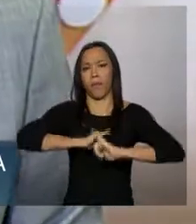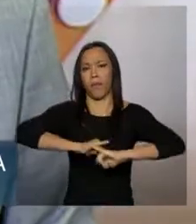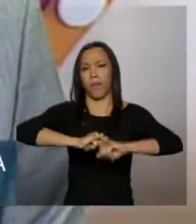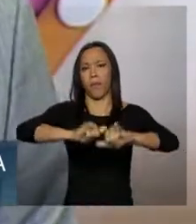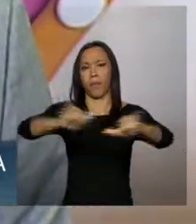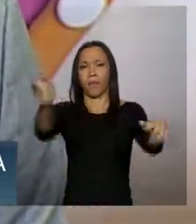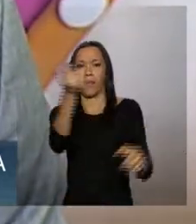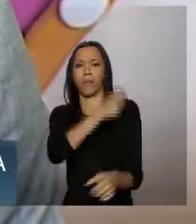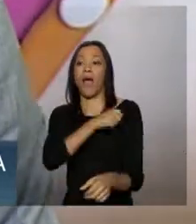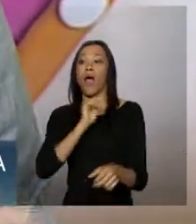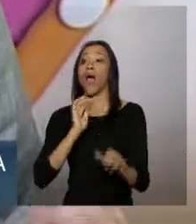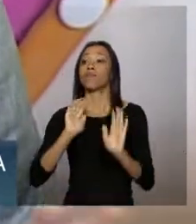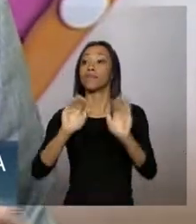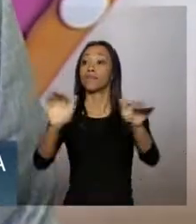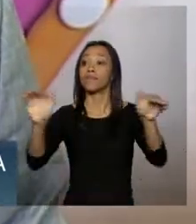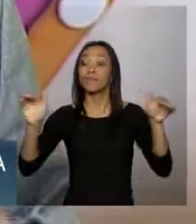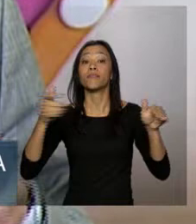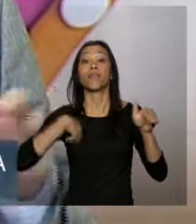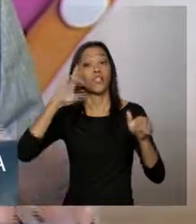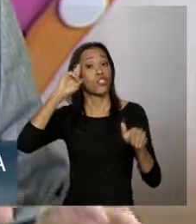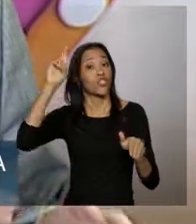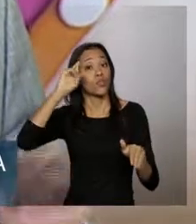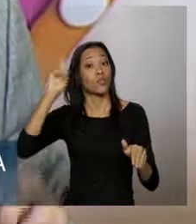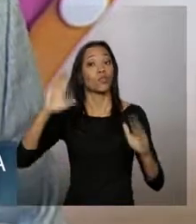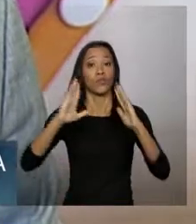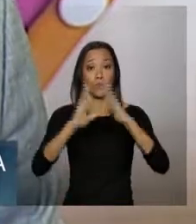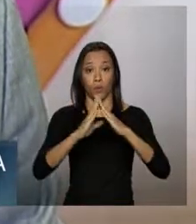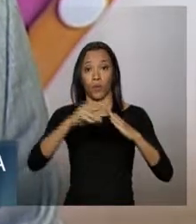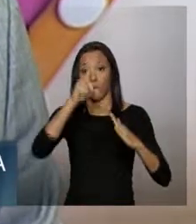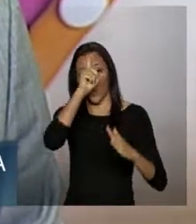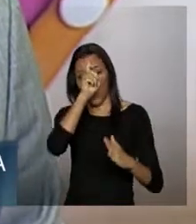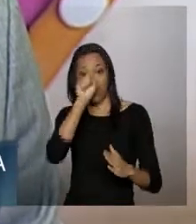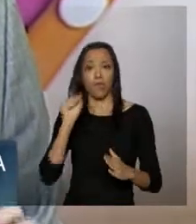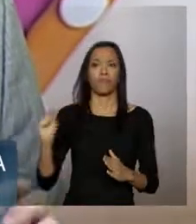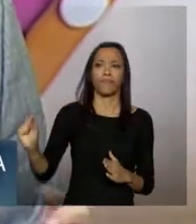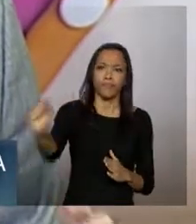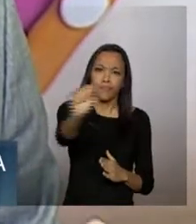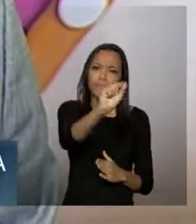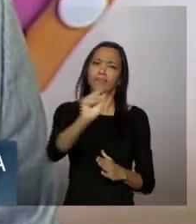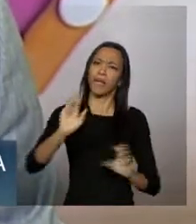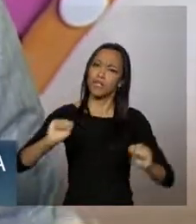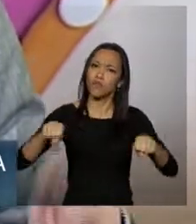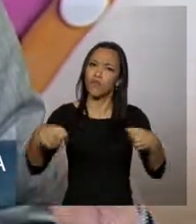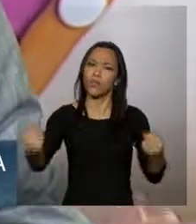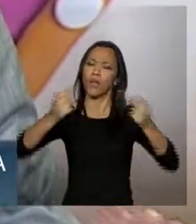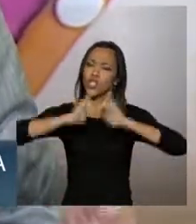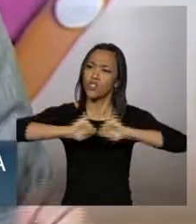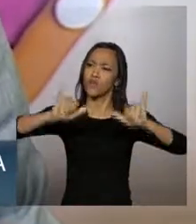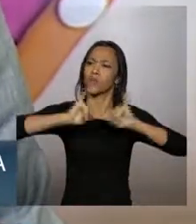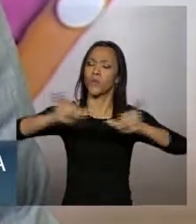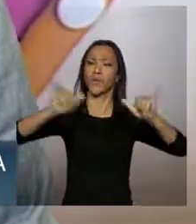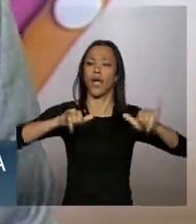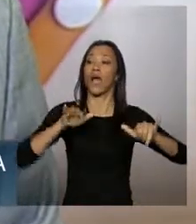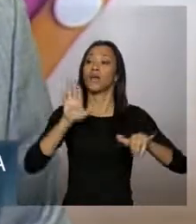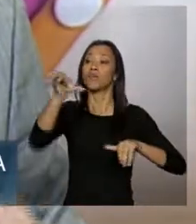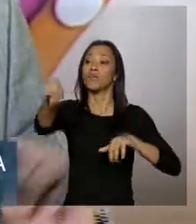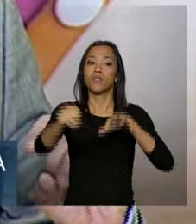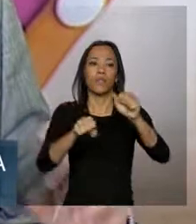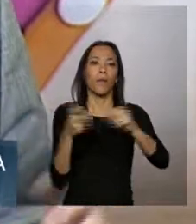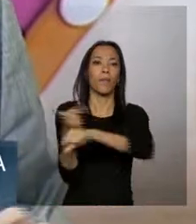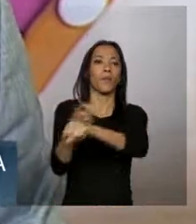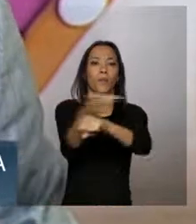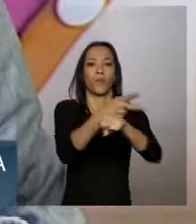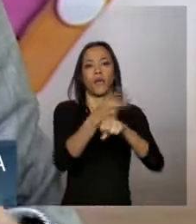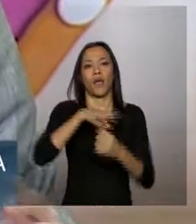mobiliza os gestores municipais, estaduais, para que eles possam fazer um esforço concentrado, busca ativa de idosos, de